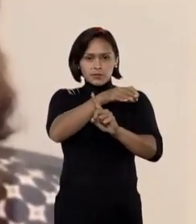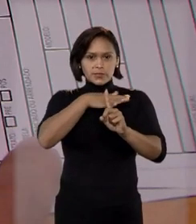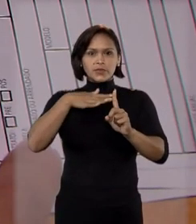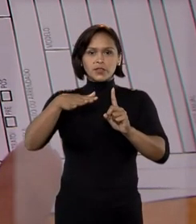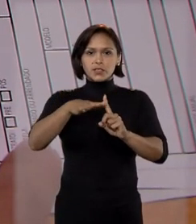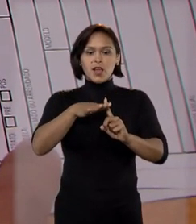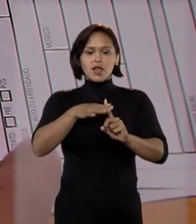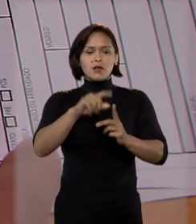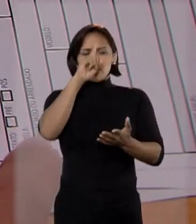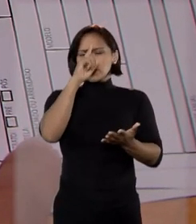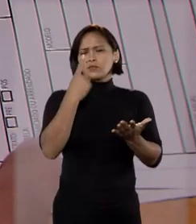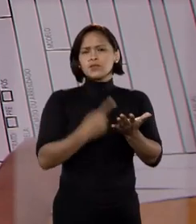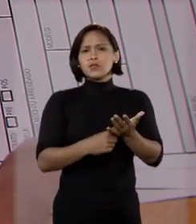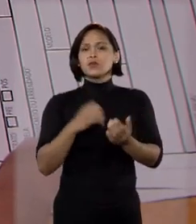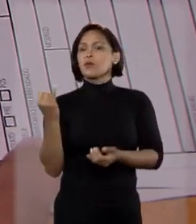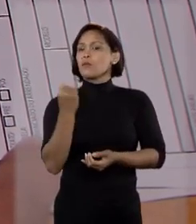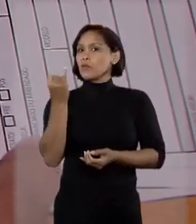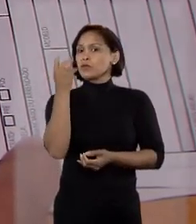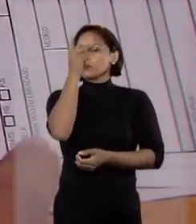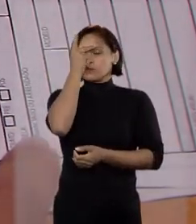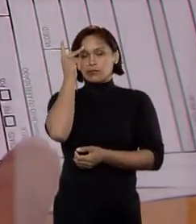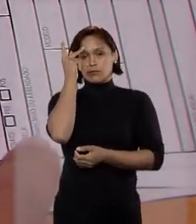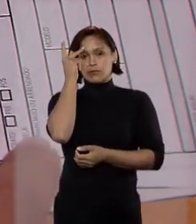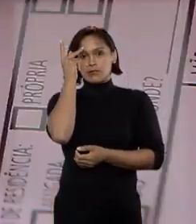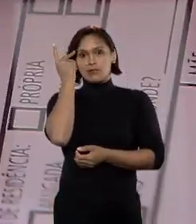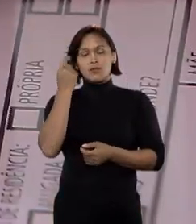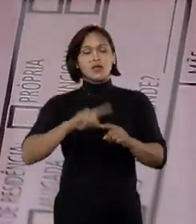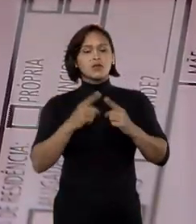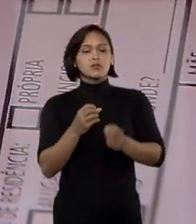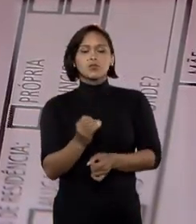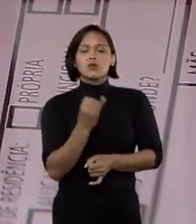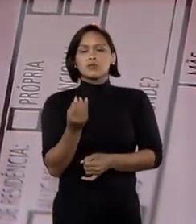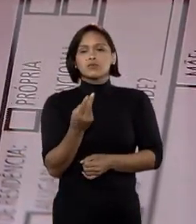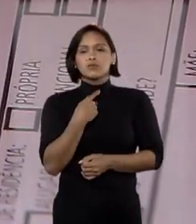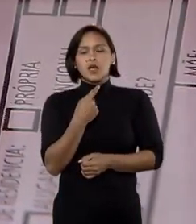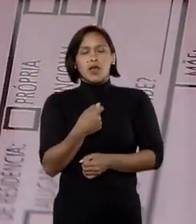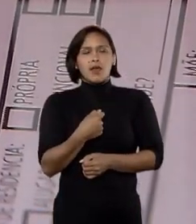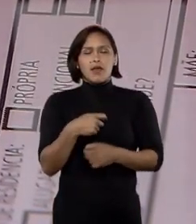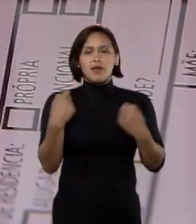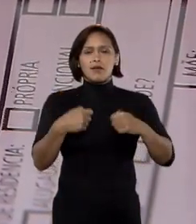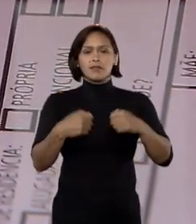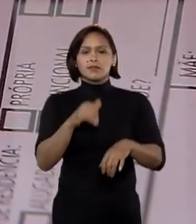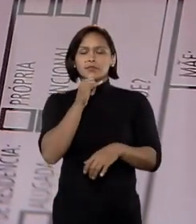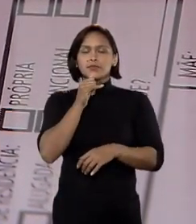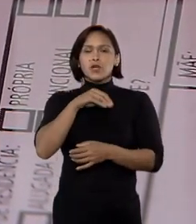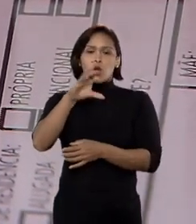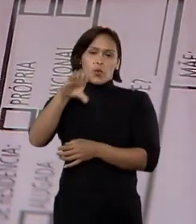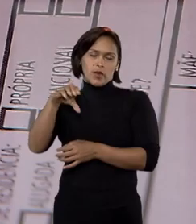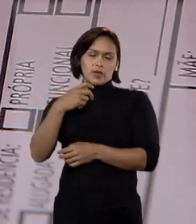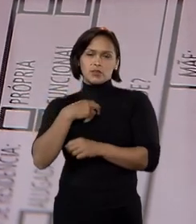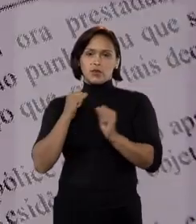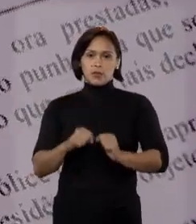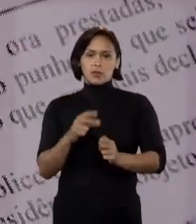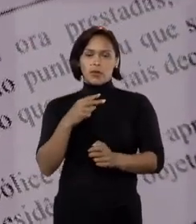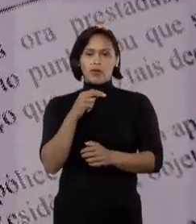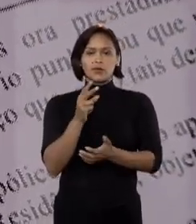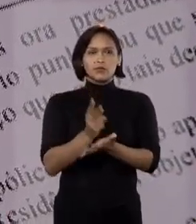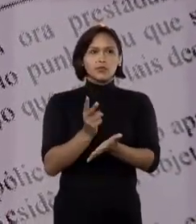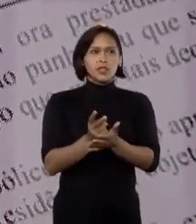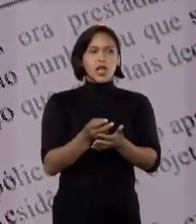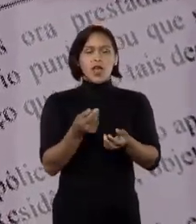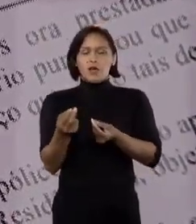sociedade para tomar decisões relevantes sobre essa pessoa, ou seja, tomar decisões sobre o crédito que ela pode obter, sobre